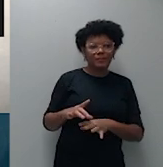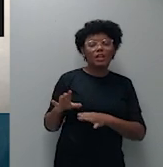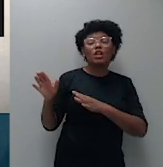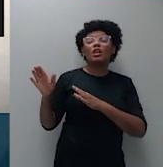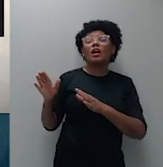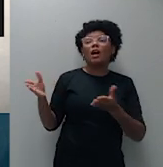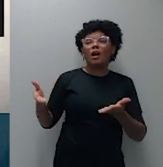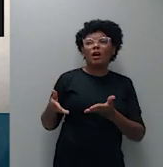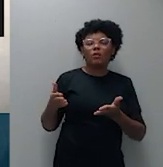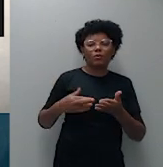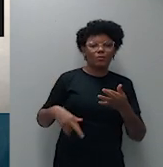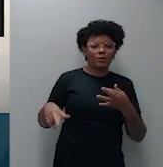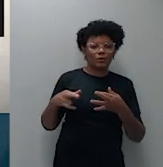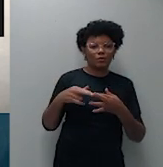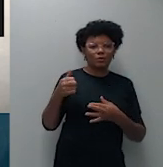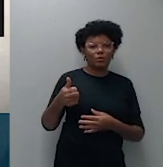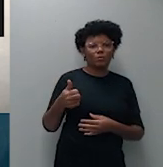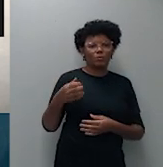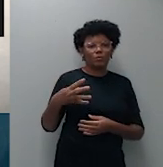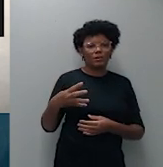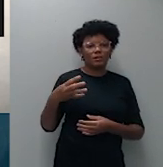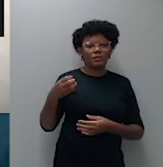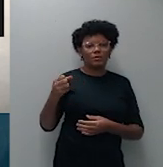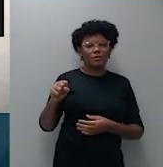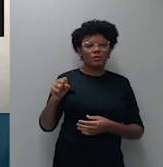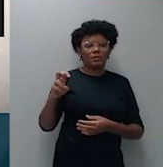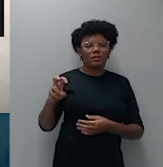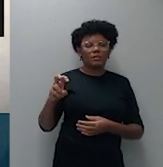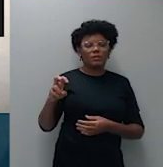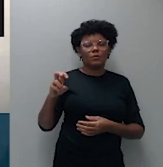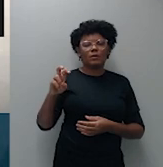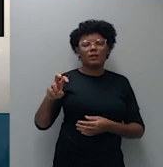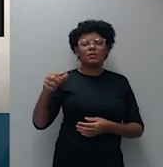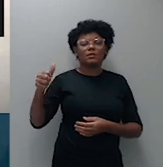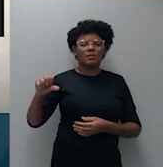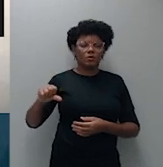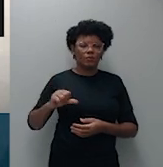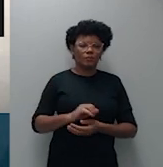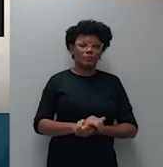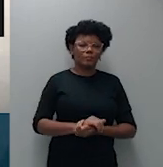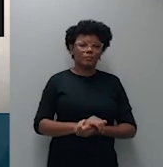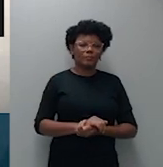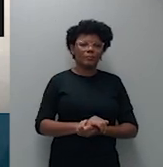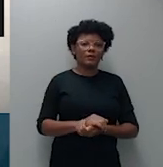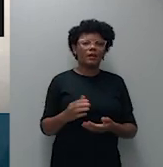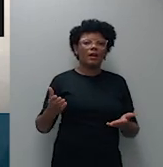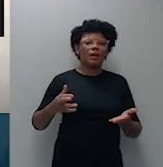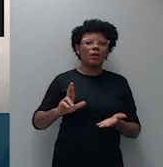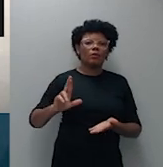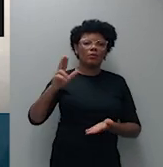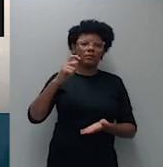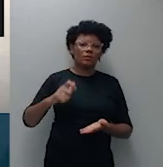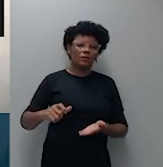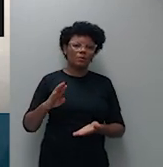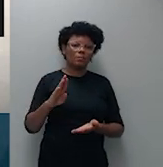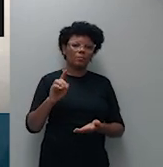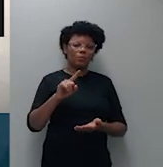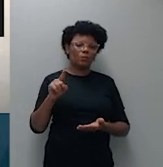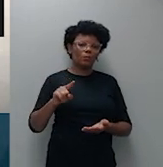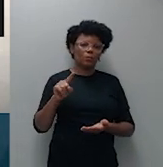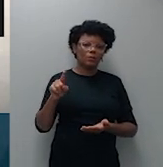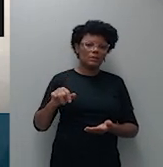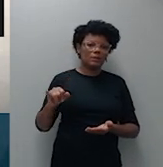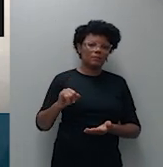chama julgamento recurso um 485 519 ministro marco